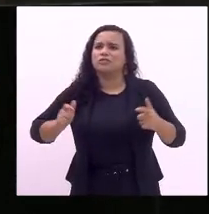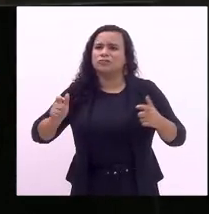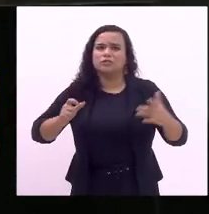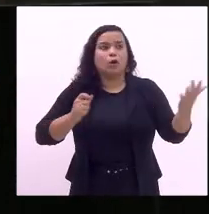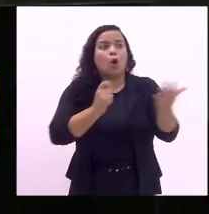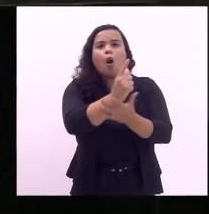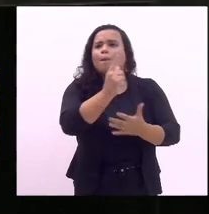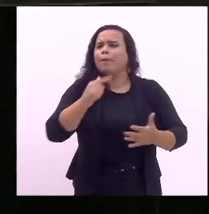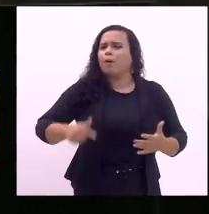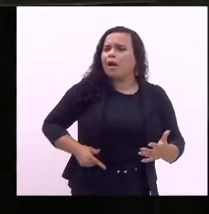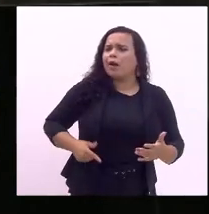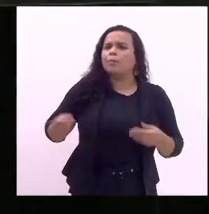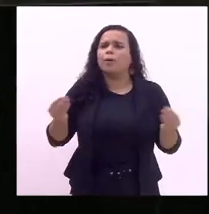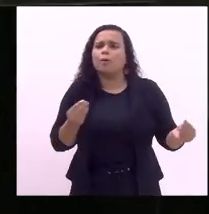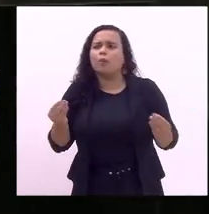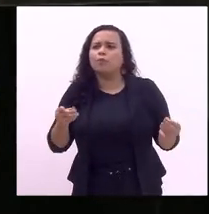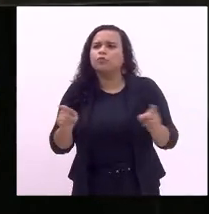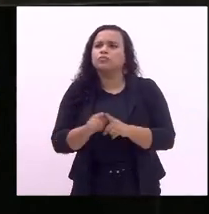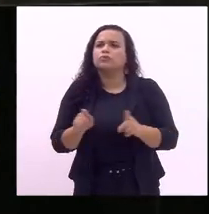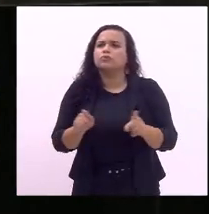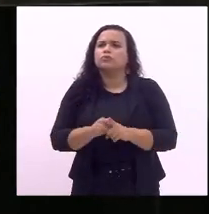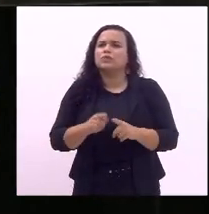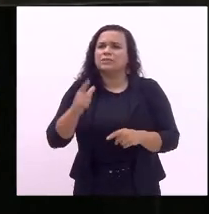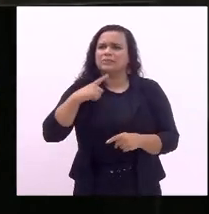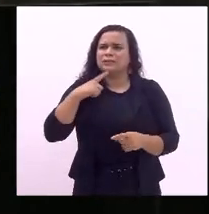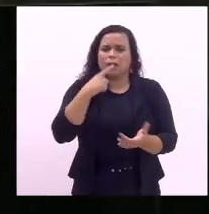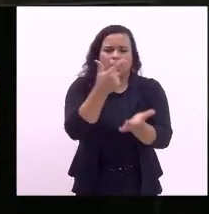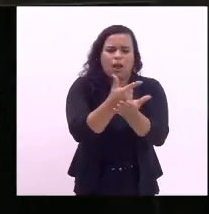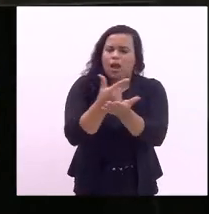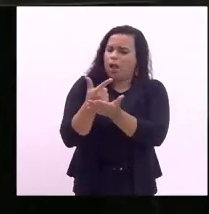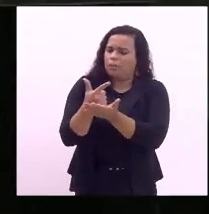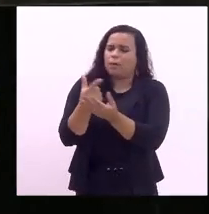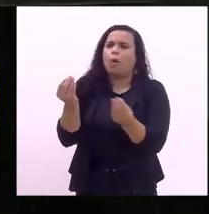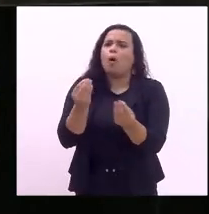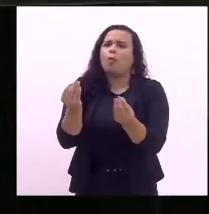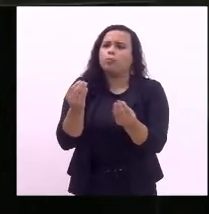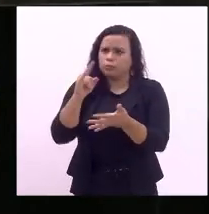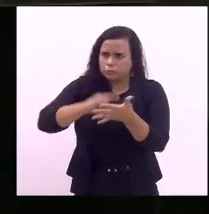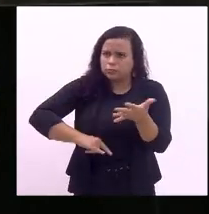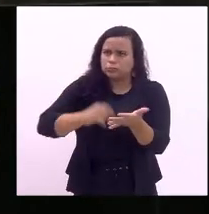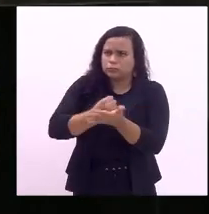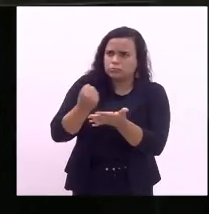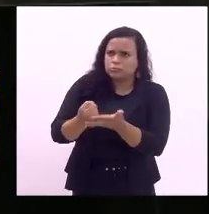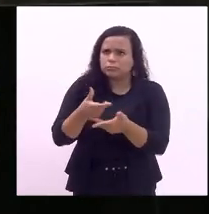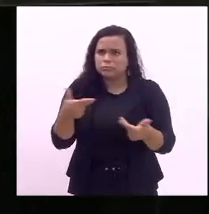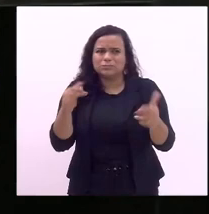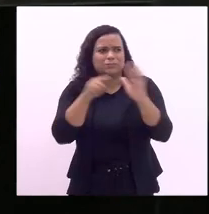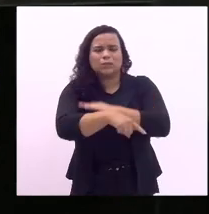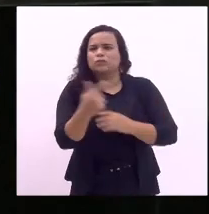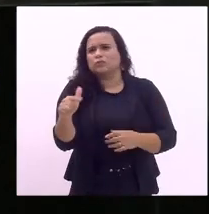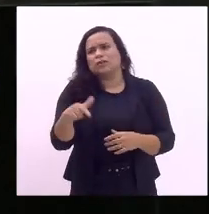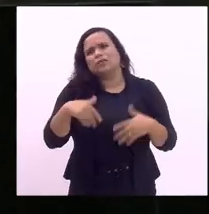armamento e como ele está portando um armamento. Então, vamos parar de